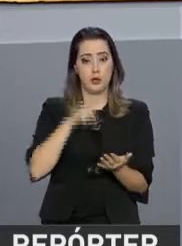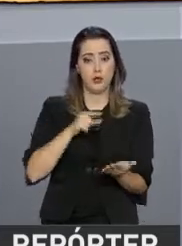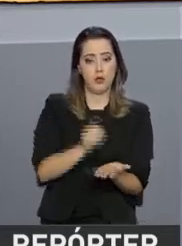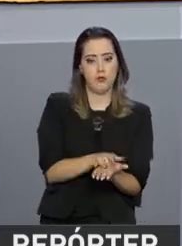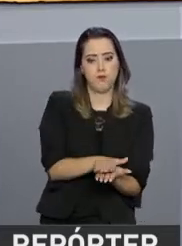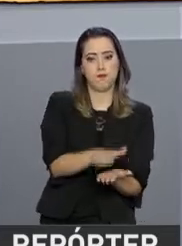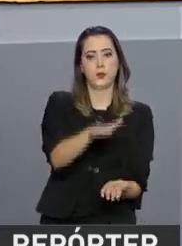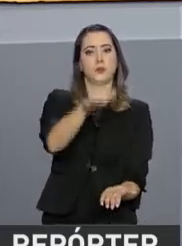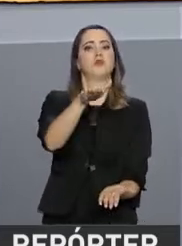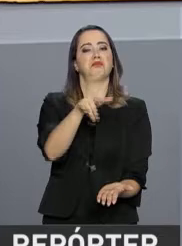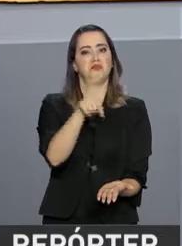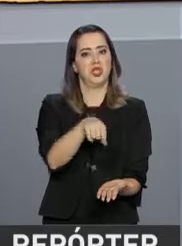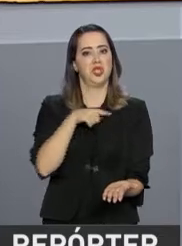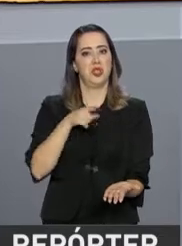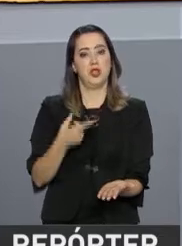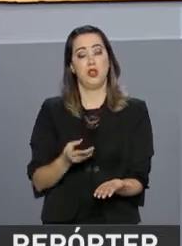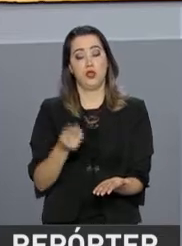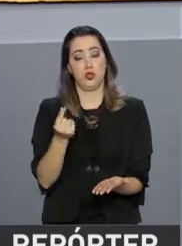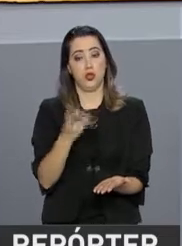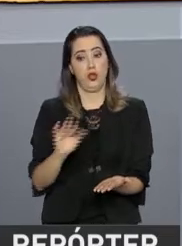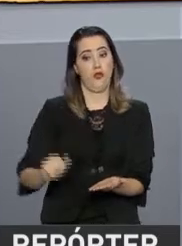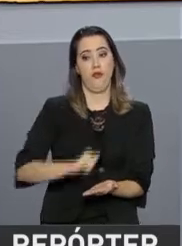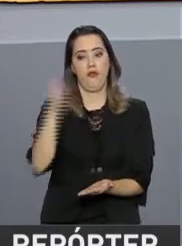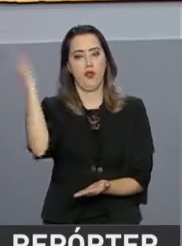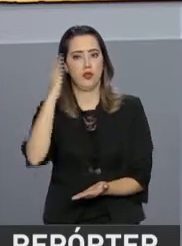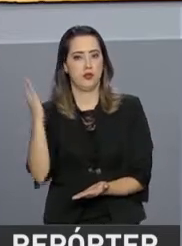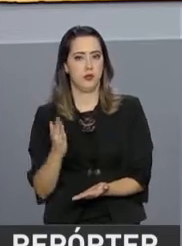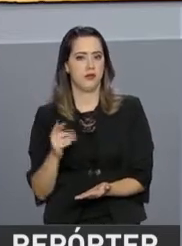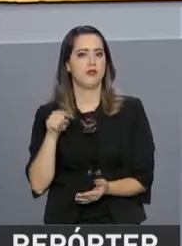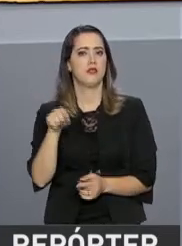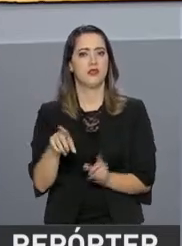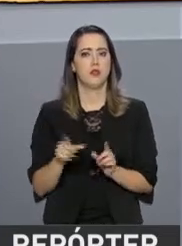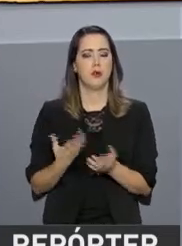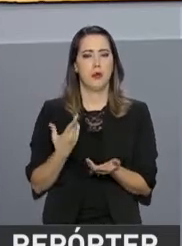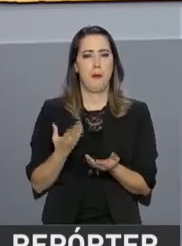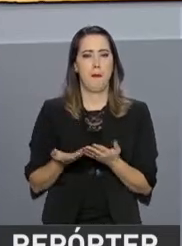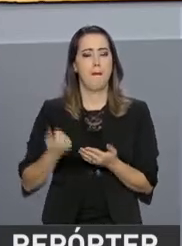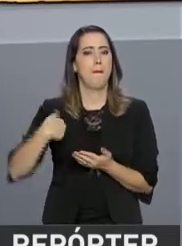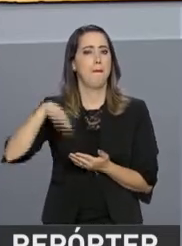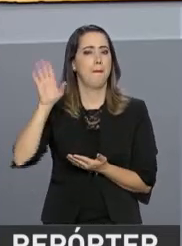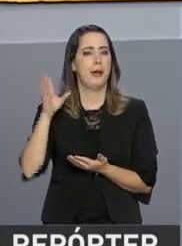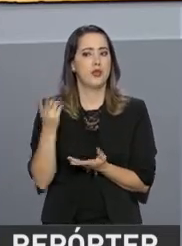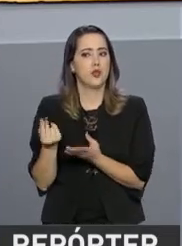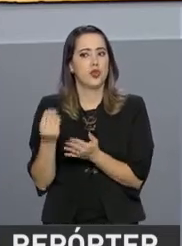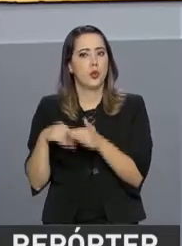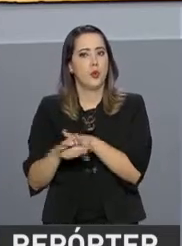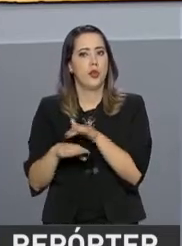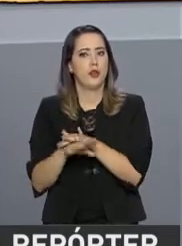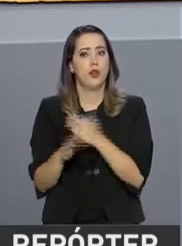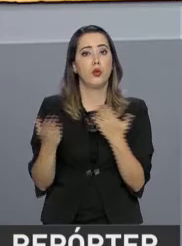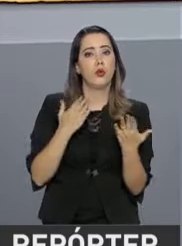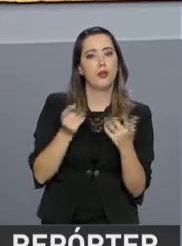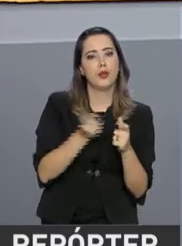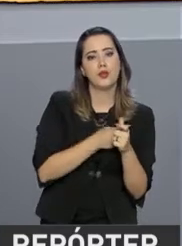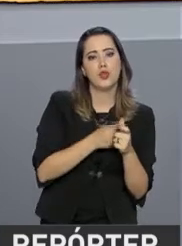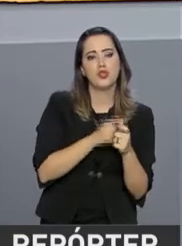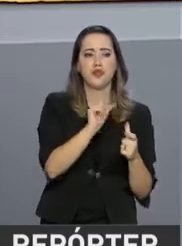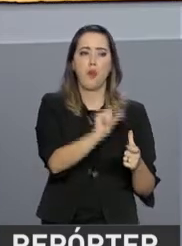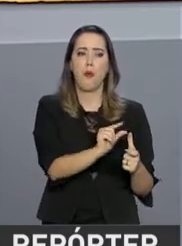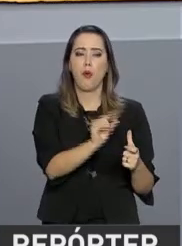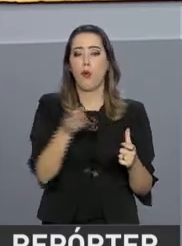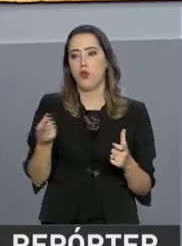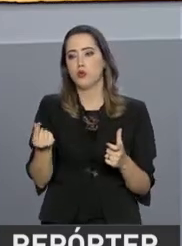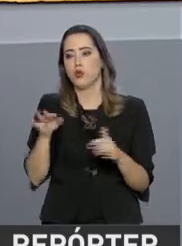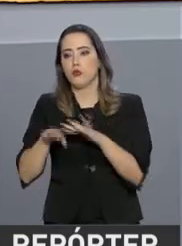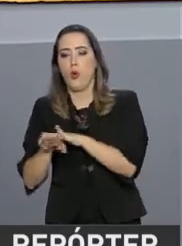país é credor líquido em moeda estrangeira, ou seja, tem mais ativos do que dívidas no exterior. Sendo assim, a dívida